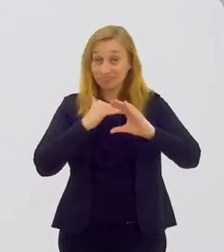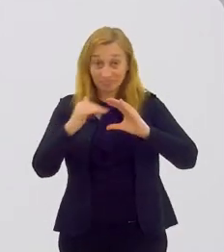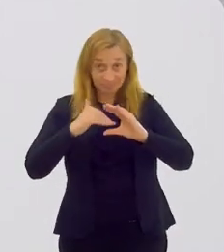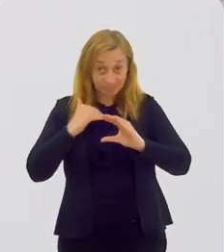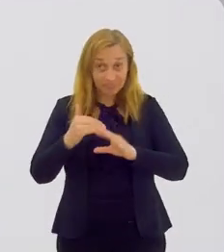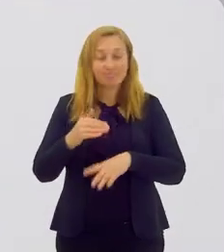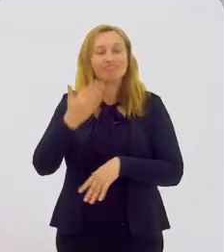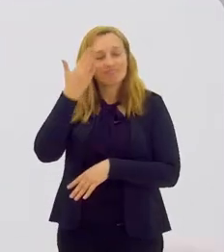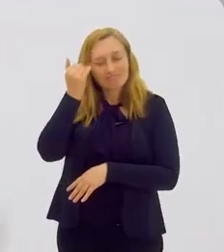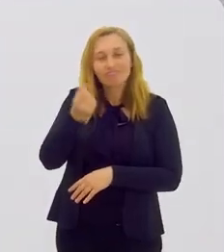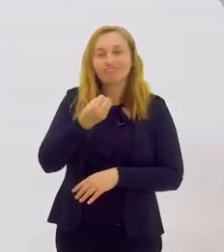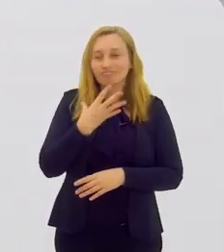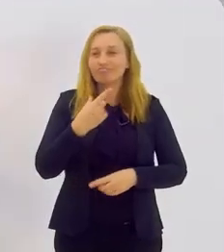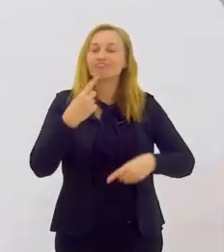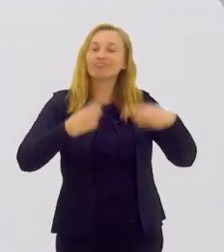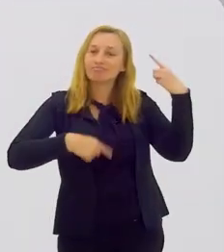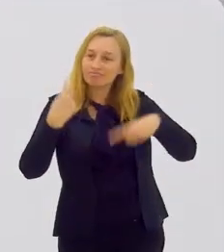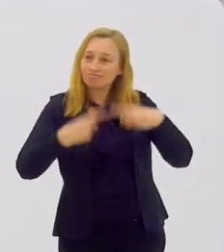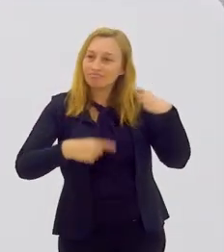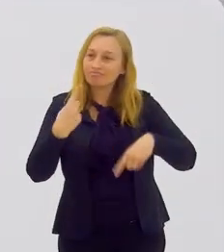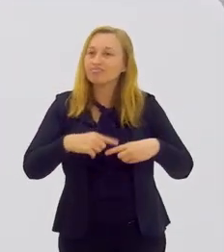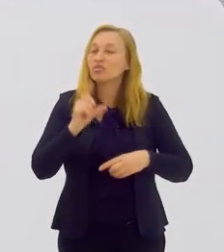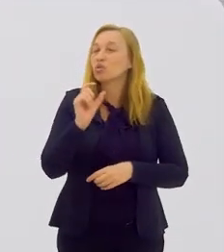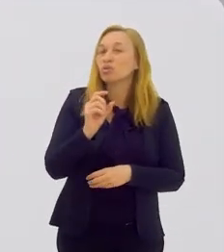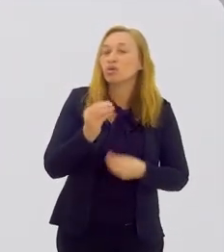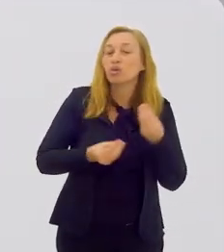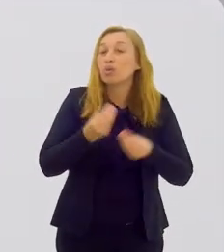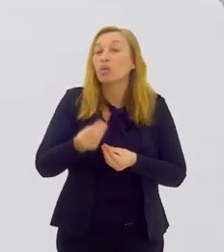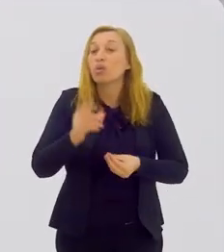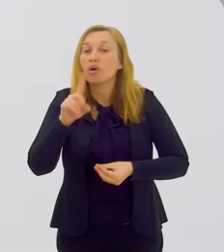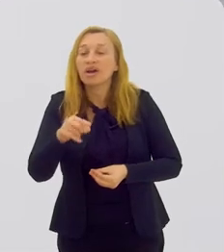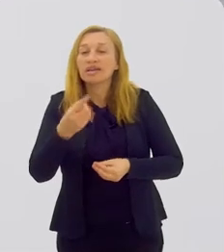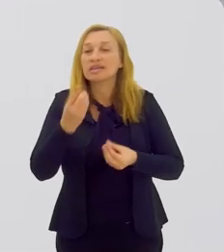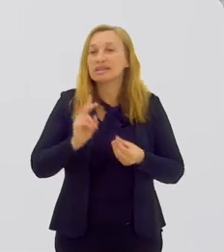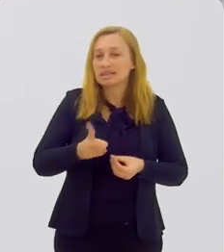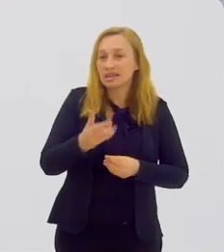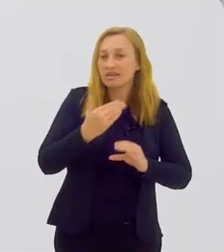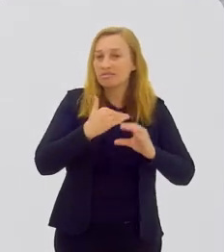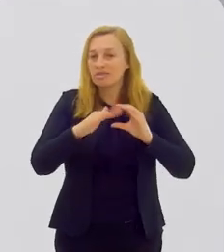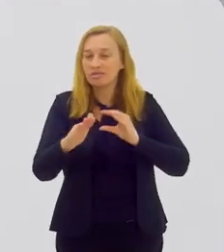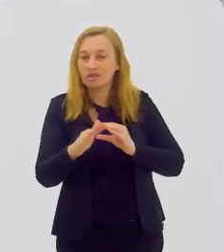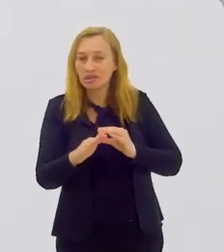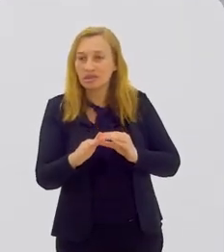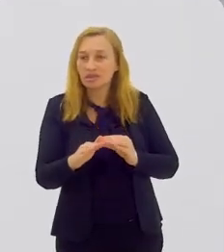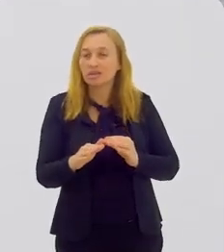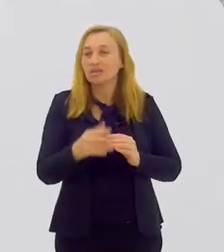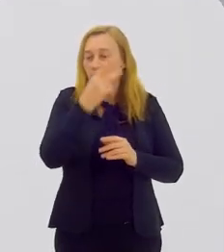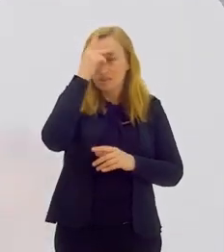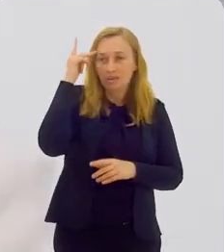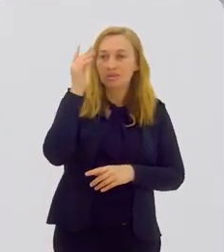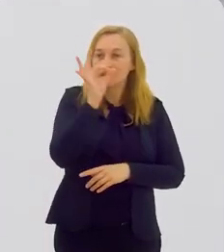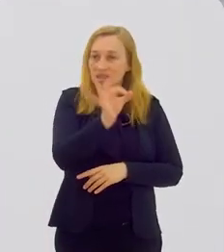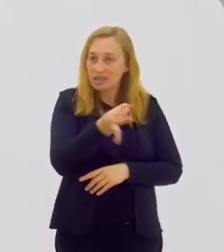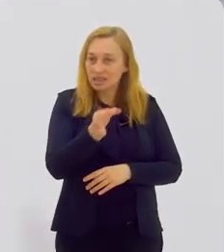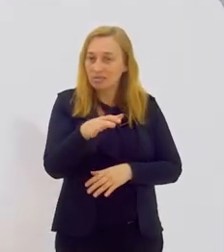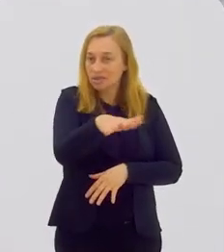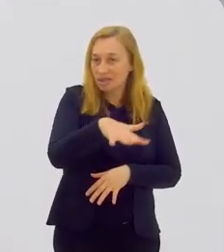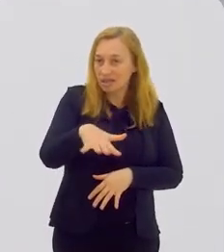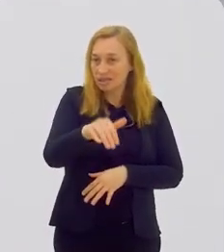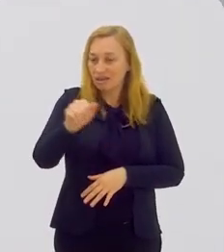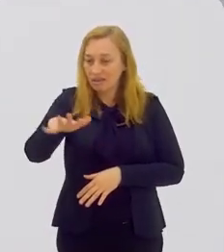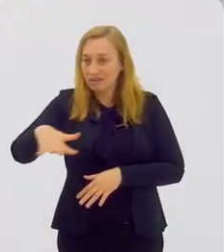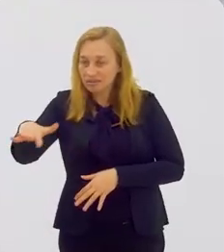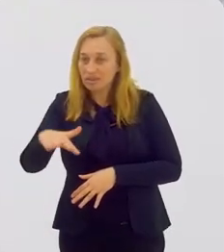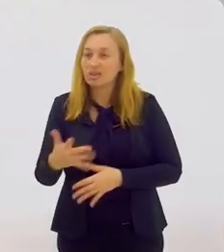recebo esses e-mails, então eu sei bem as discussões, como que elas vão e tal. E a gente sempre manda para essas discussões pessoas